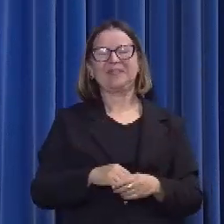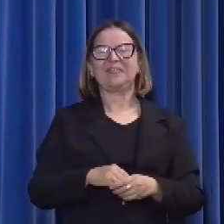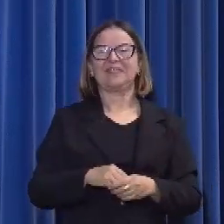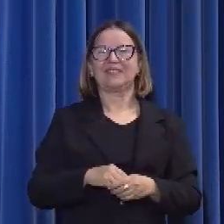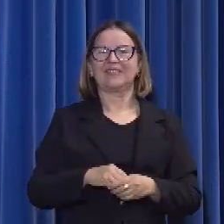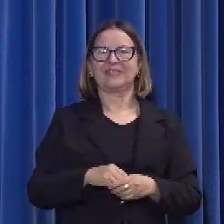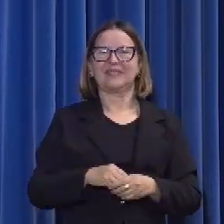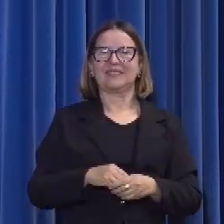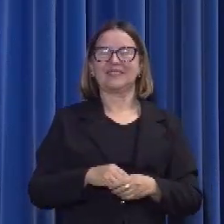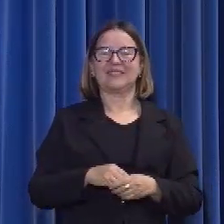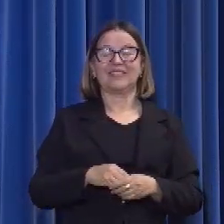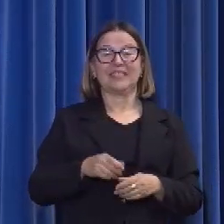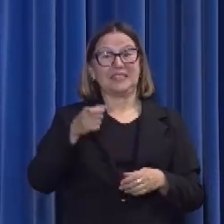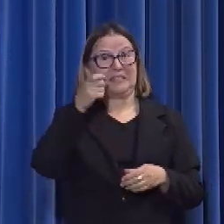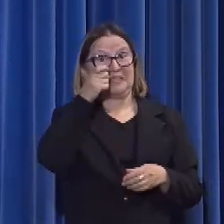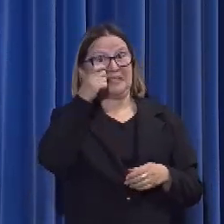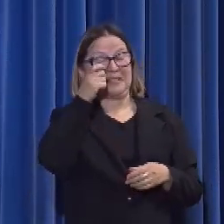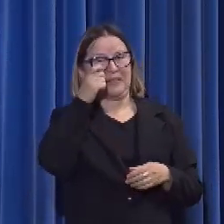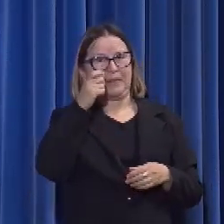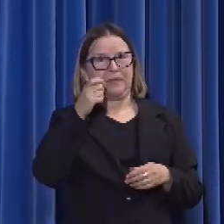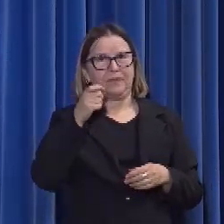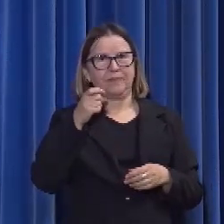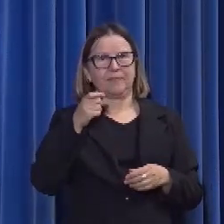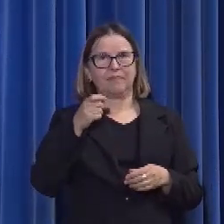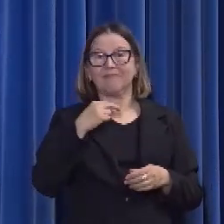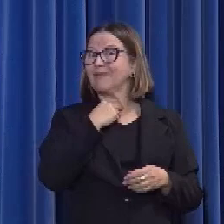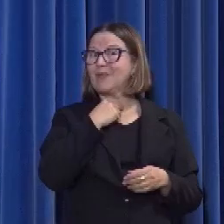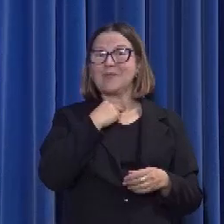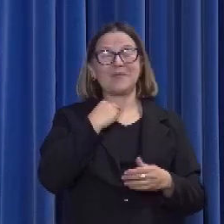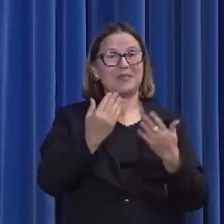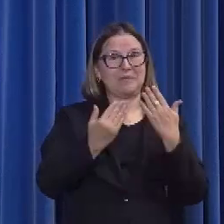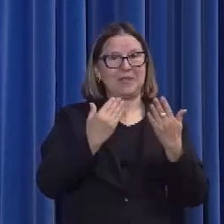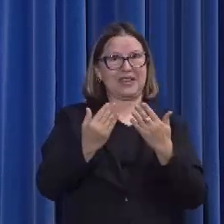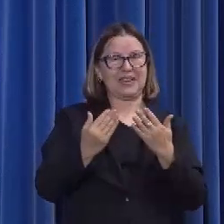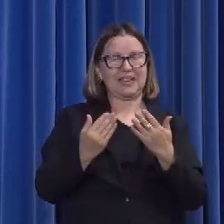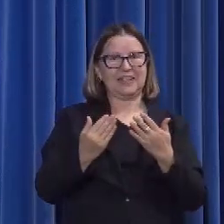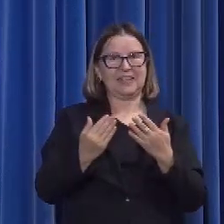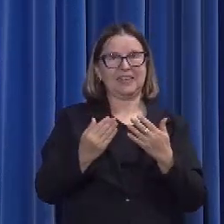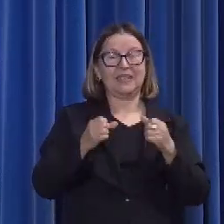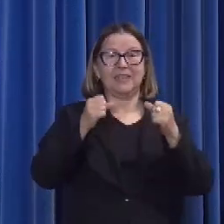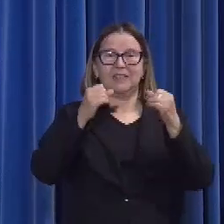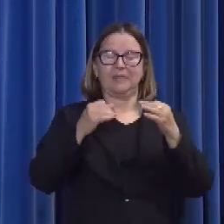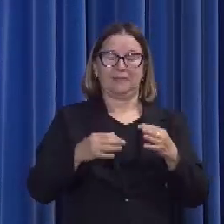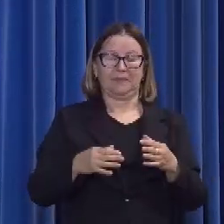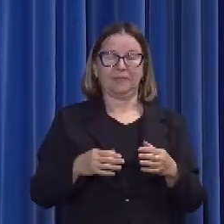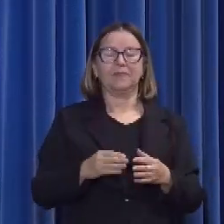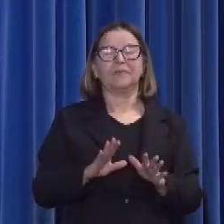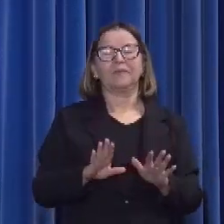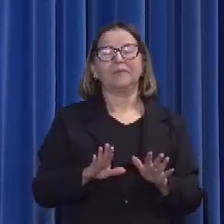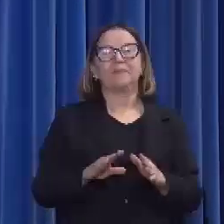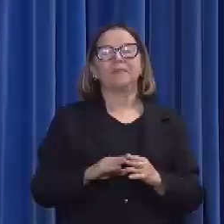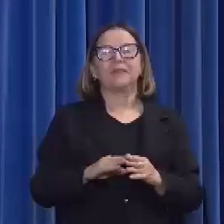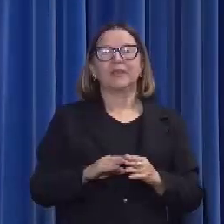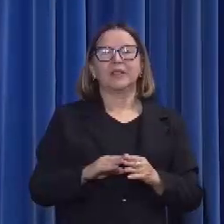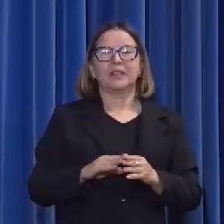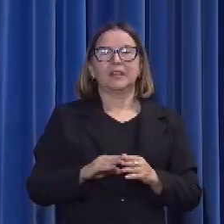na expressão, não podem ser comparadas. Ela refere-se ao valor das coisas. Por exemplo, você tem um objeto que